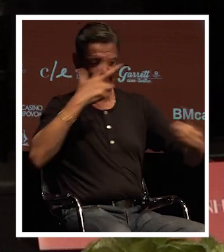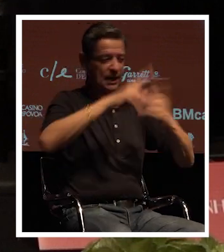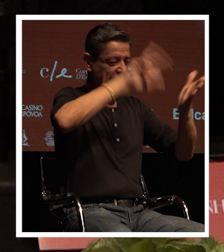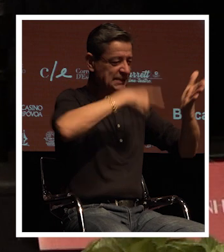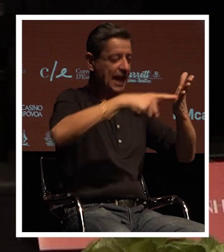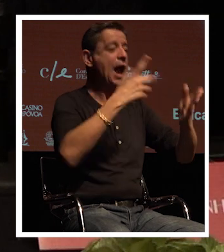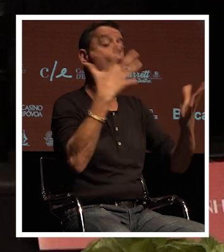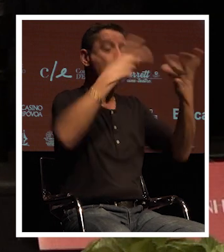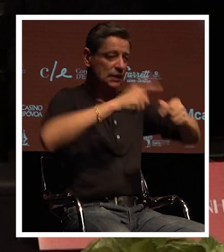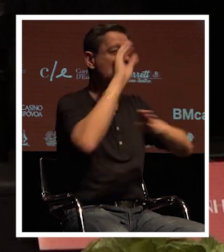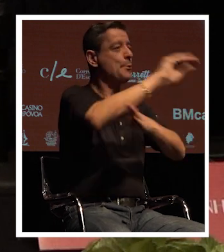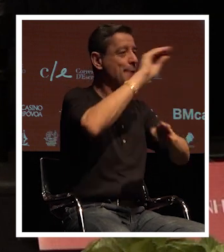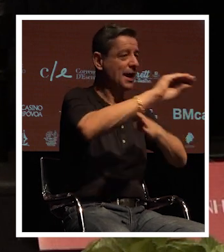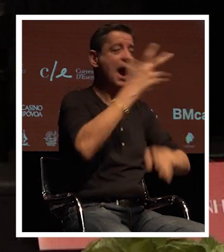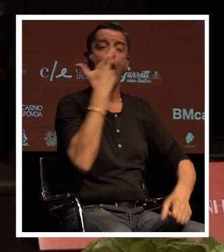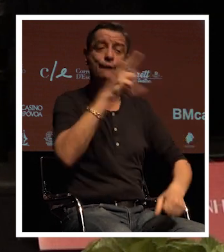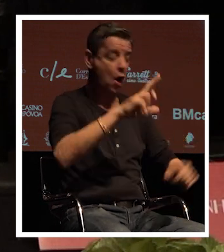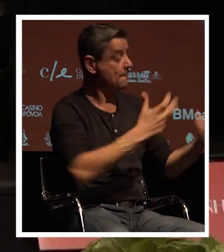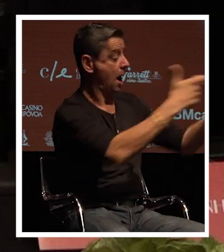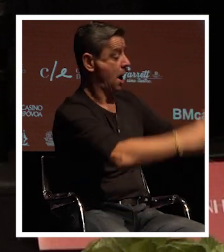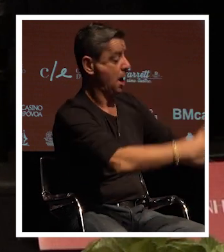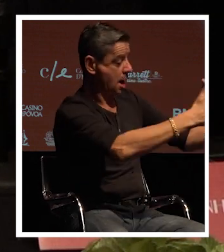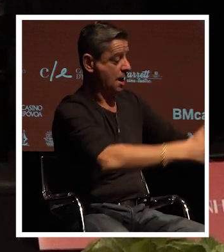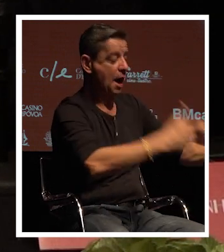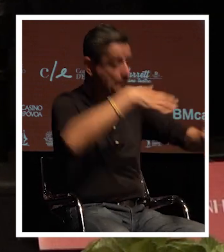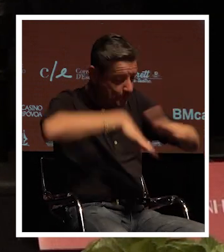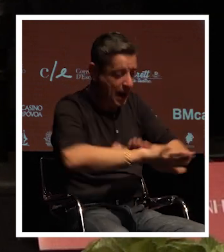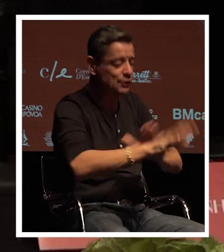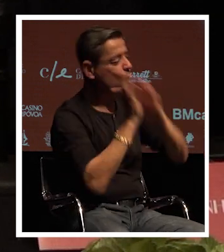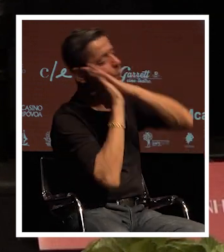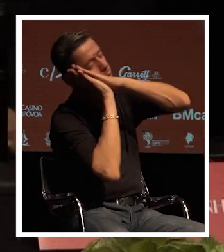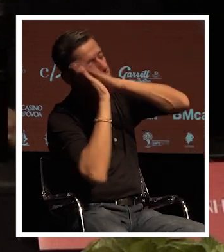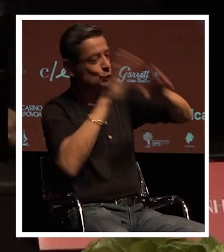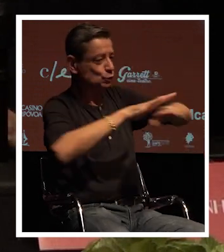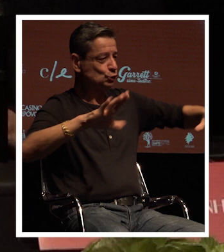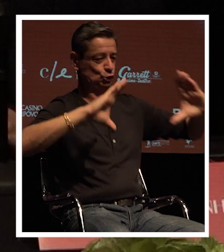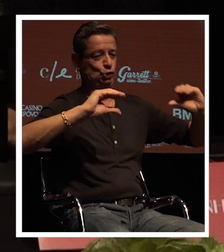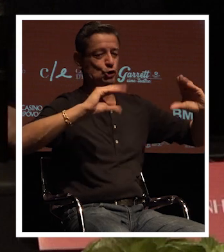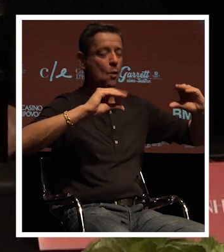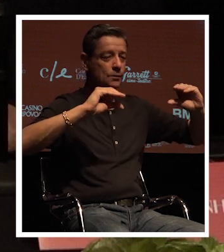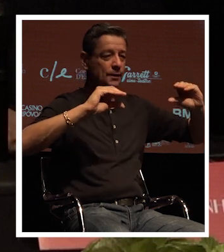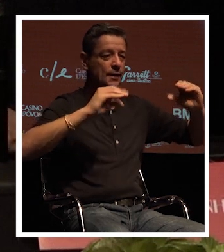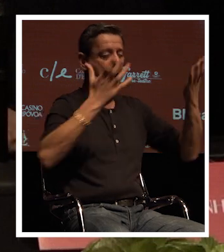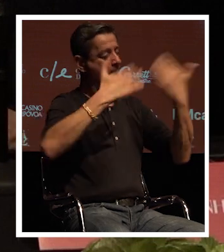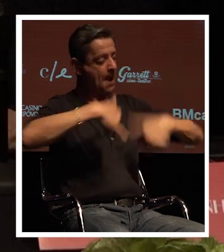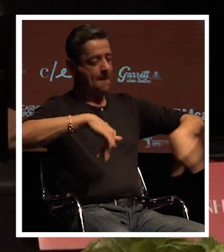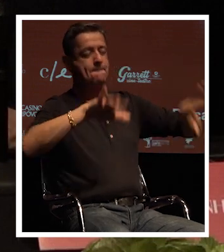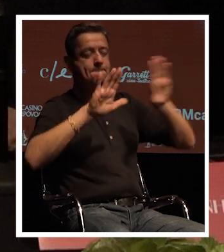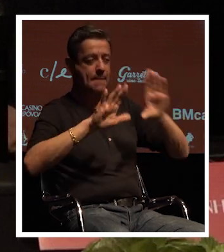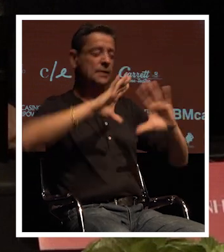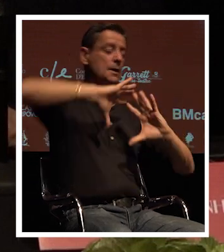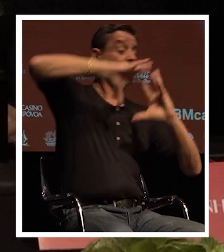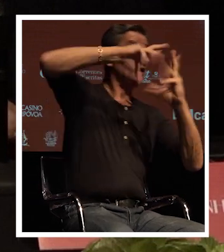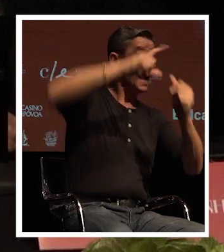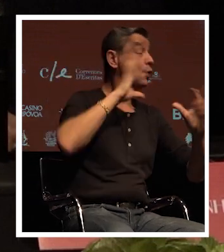conta bancária A reforma está guardada debaixo do colchão para sobreviver à bancarrota planetária